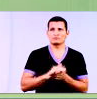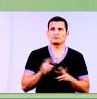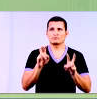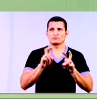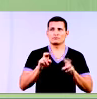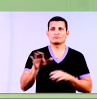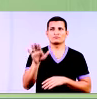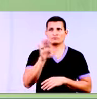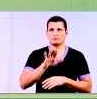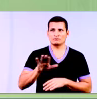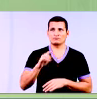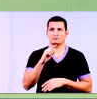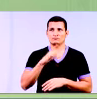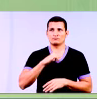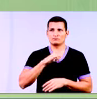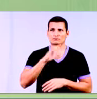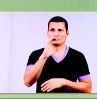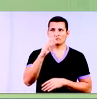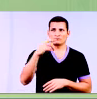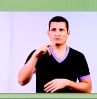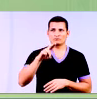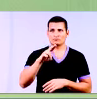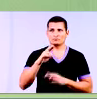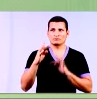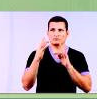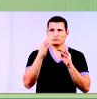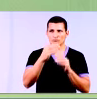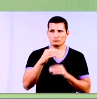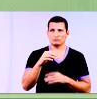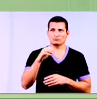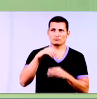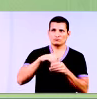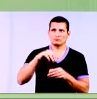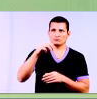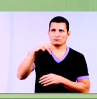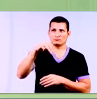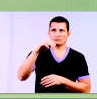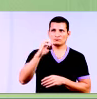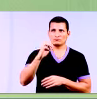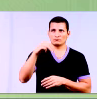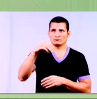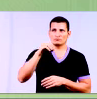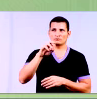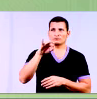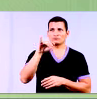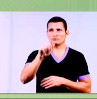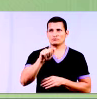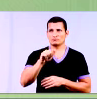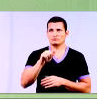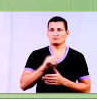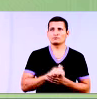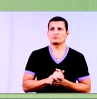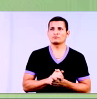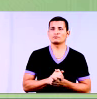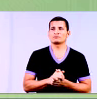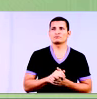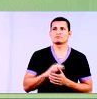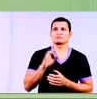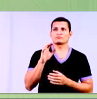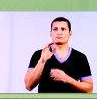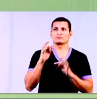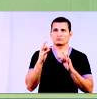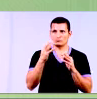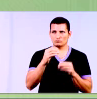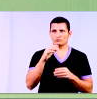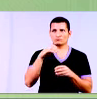Né? Aqui eu tenho a CPU, tudo vai ser buscado na memória, que a gente já viu durante a aula toda, tudo vai buscar na memória, a CPU vai buscar tudo aqui, tudo é